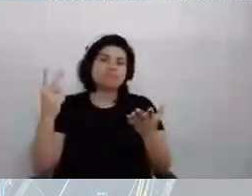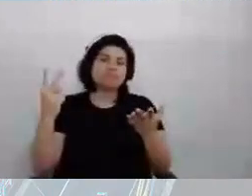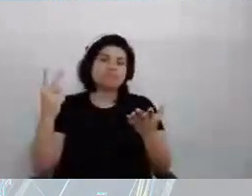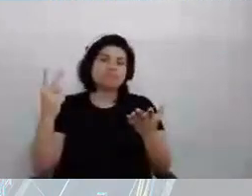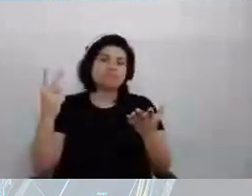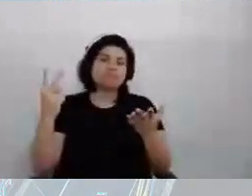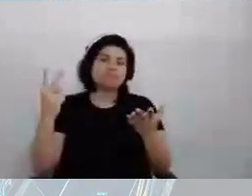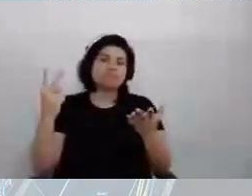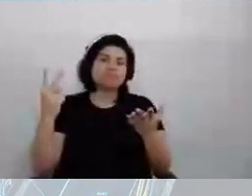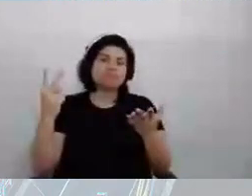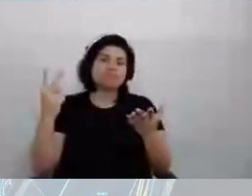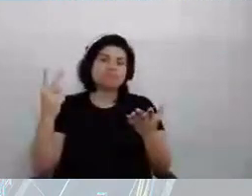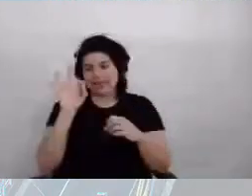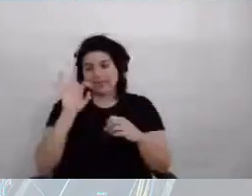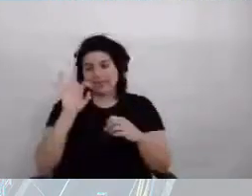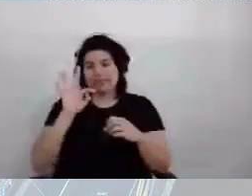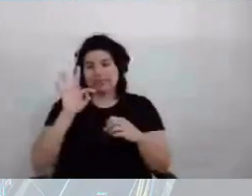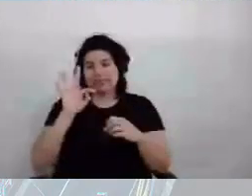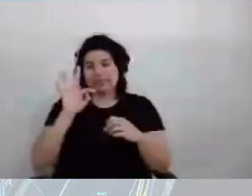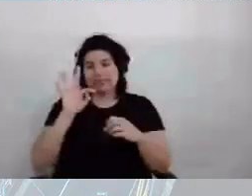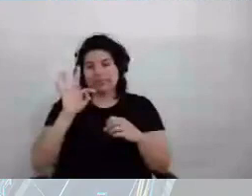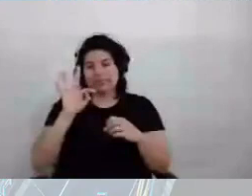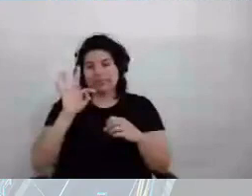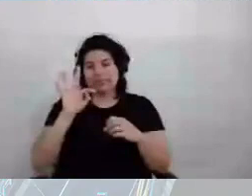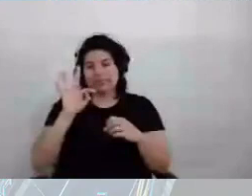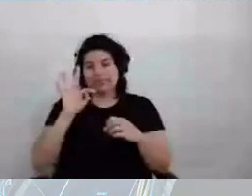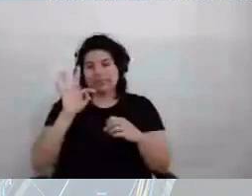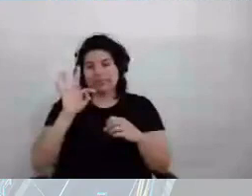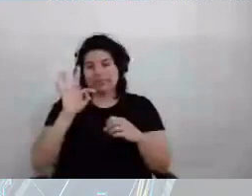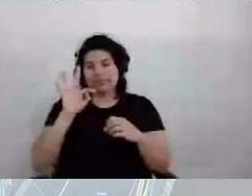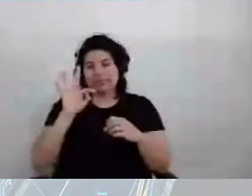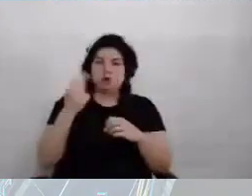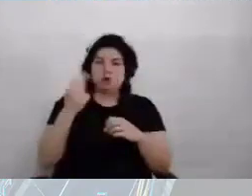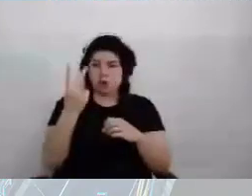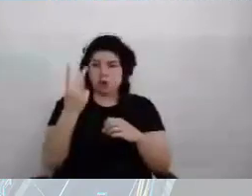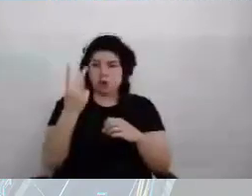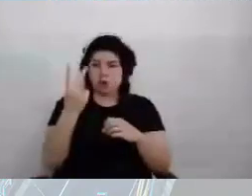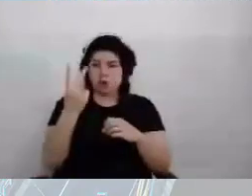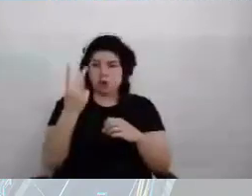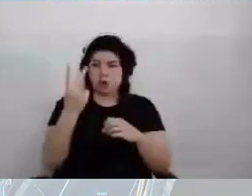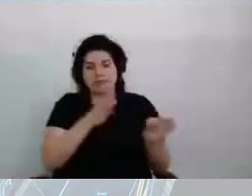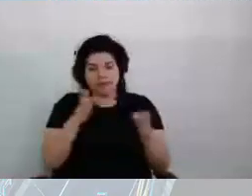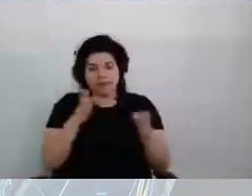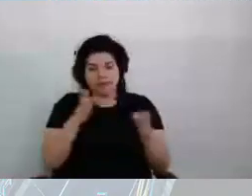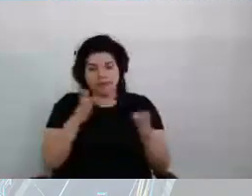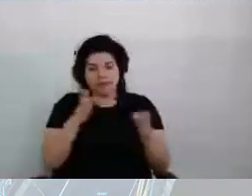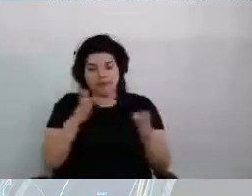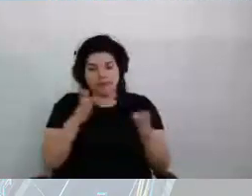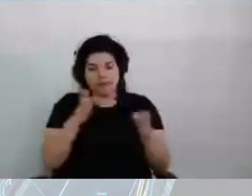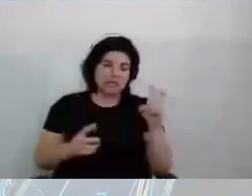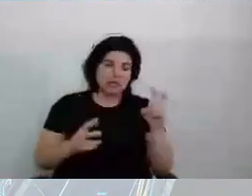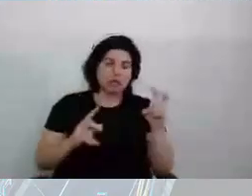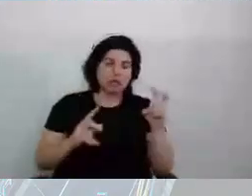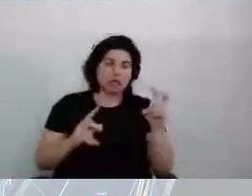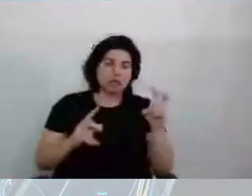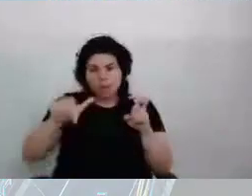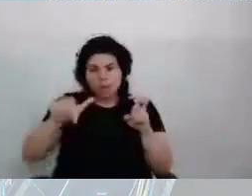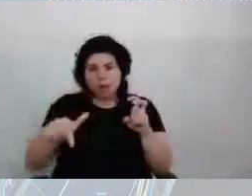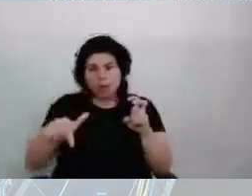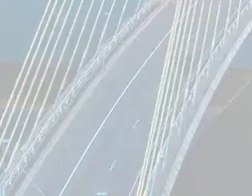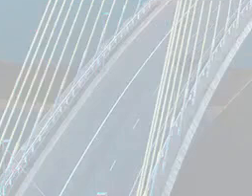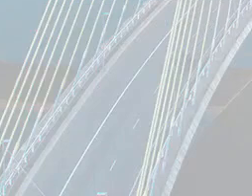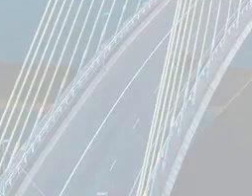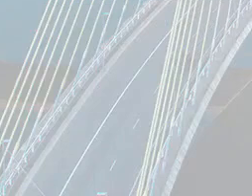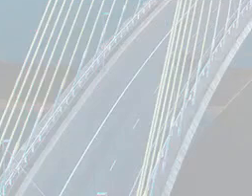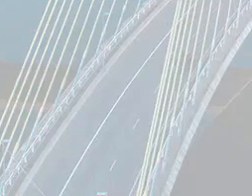threads em 2 steps. Então, ele começa com 5, aqui nesse exemplo, e depois ele sobe mais 5, e aí eu chego no total de